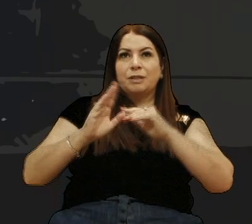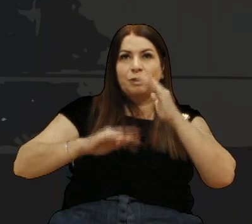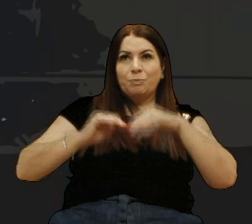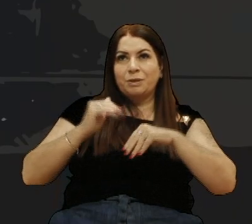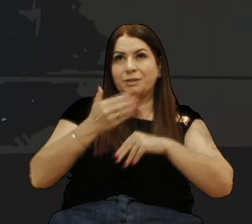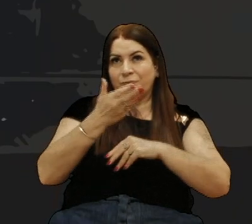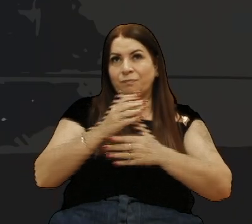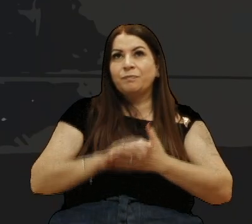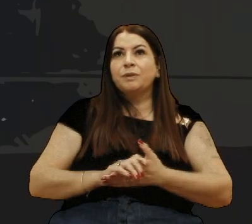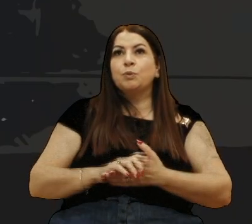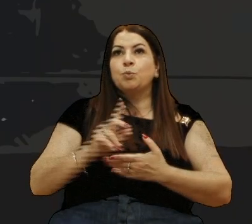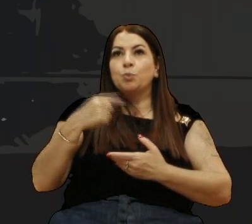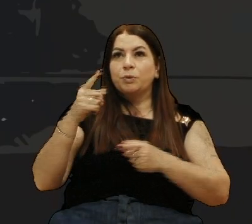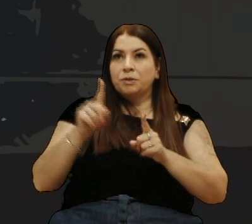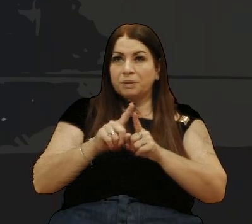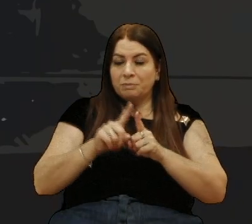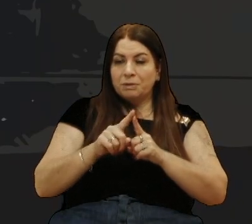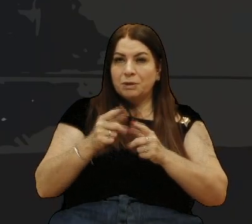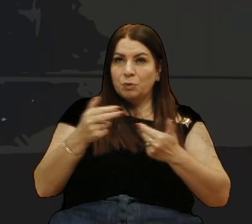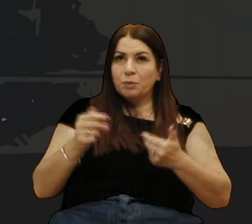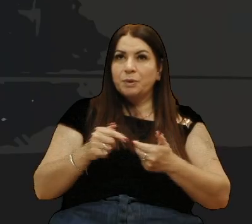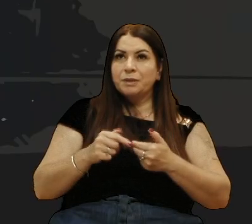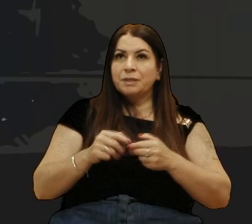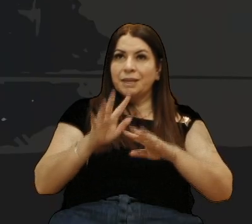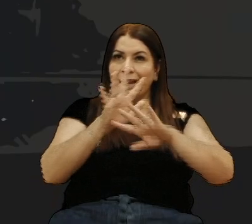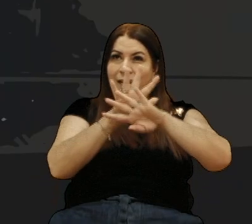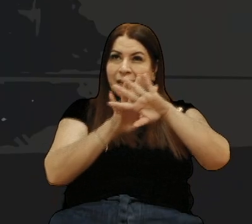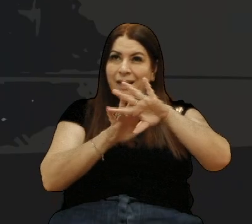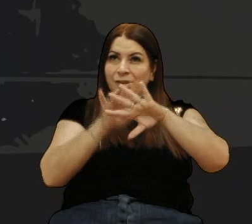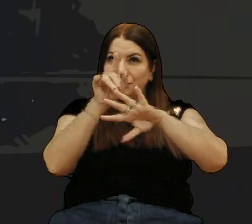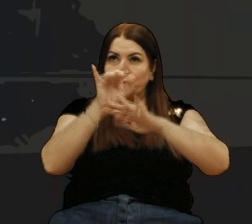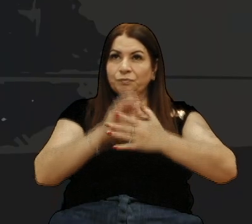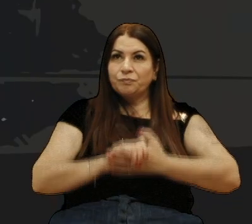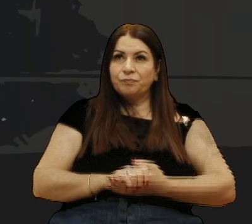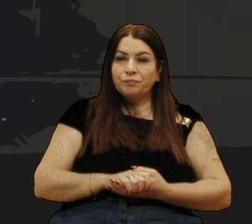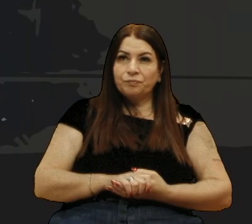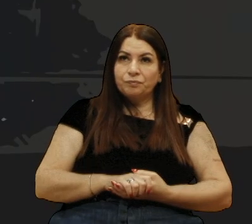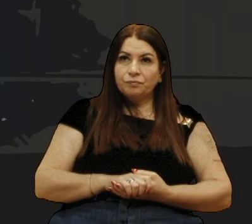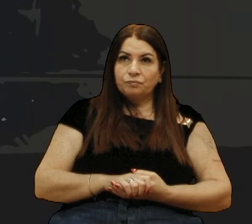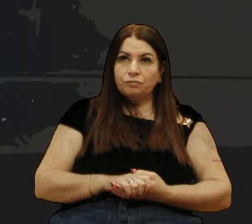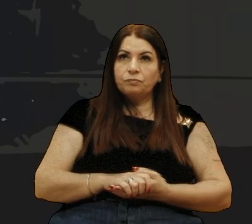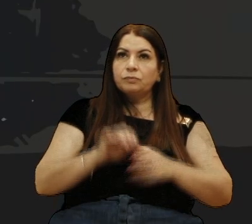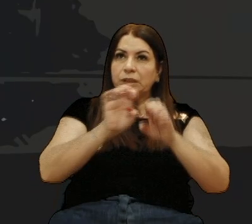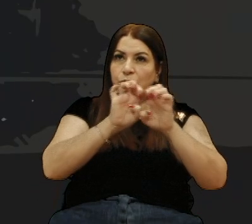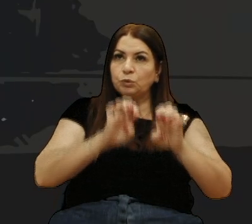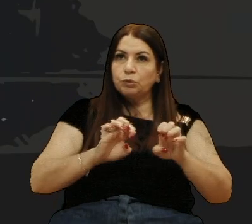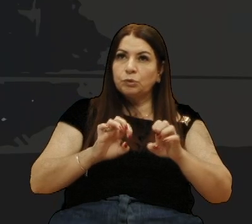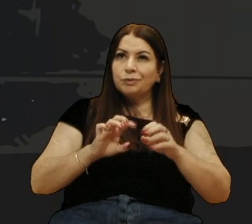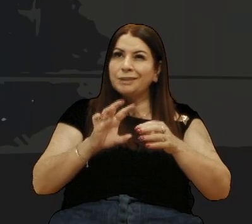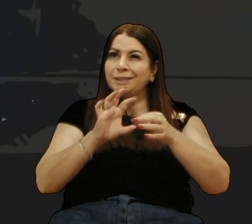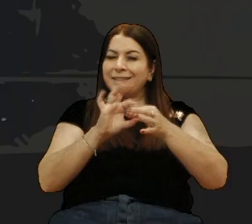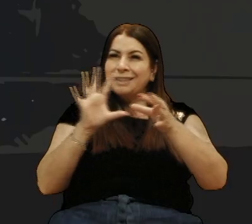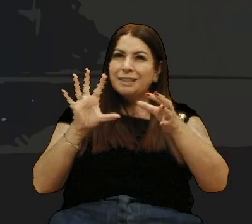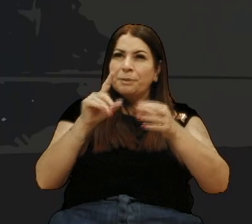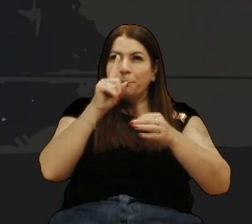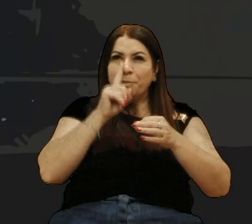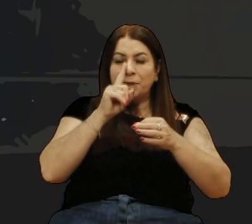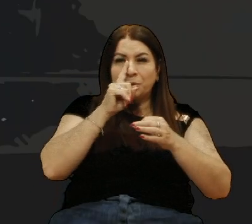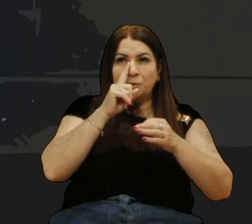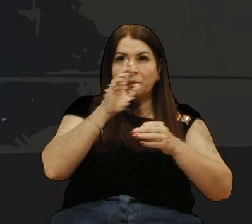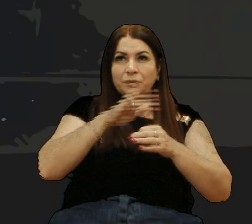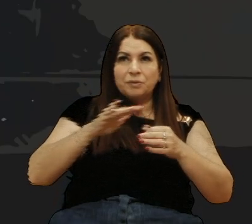obra? Outra questão é o gradil que foi colocado. Olha só o gradil. A estrutura toda soltando, perigoso